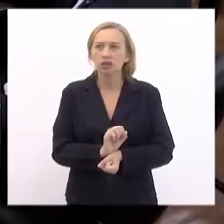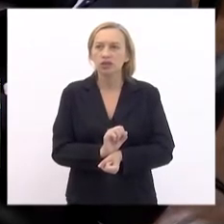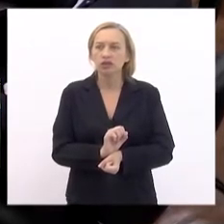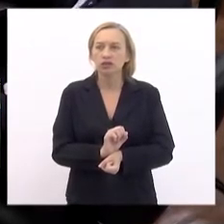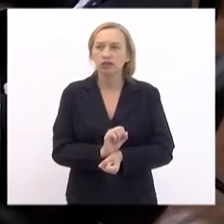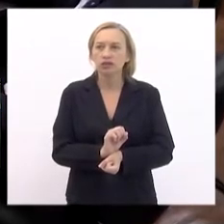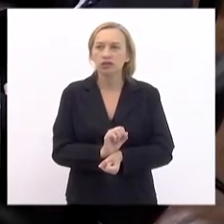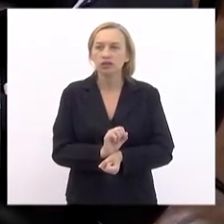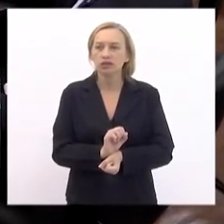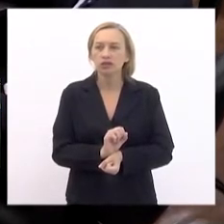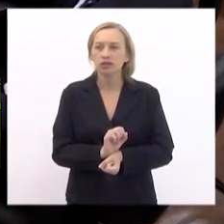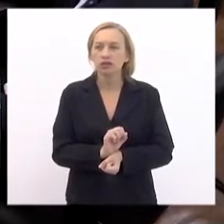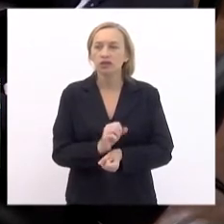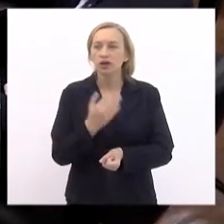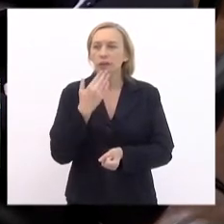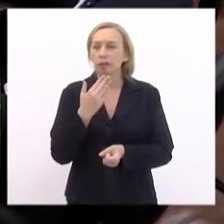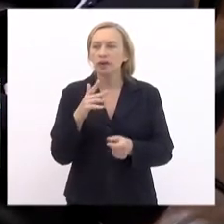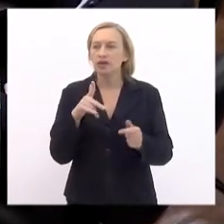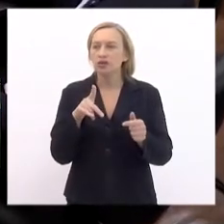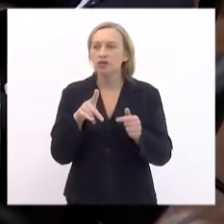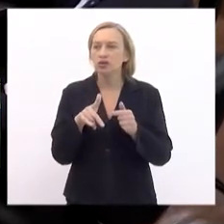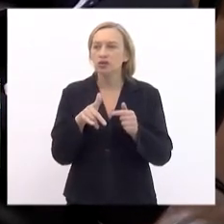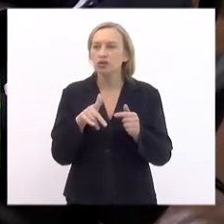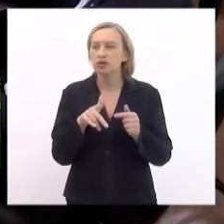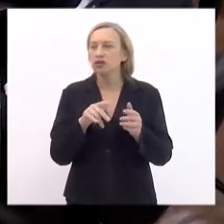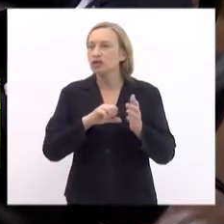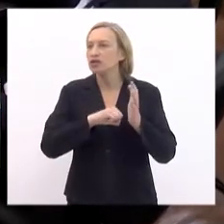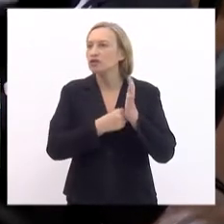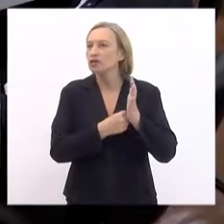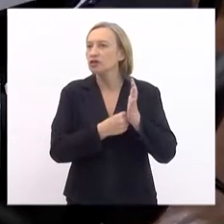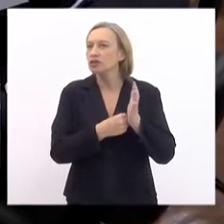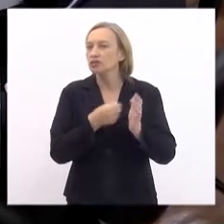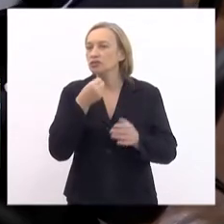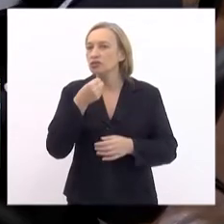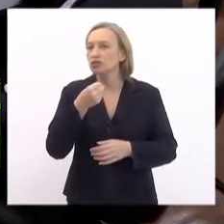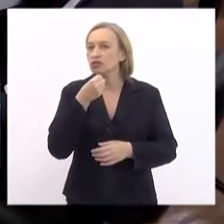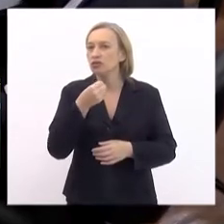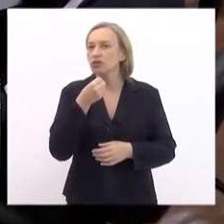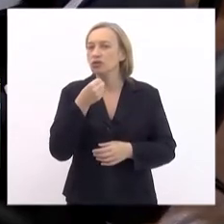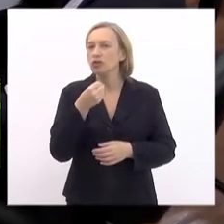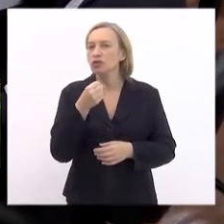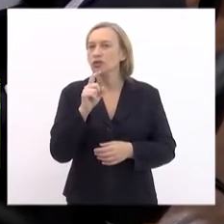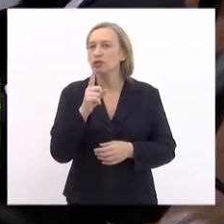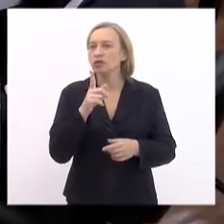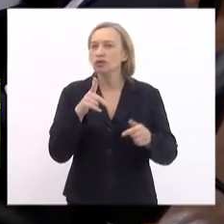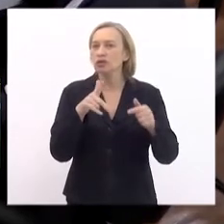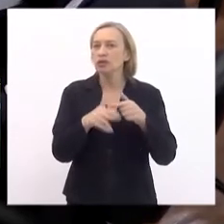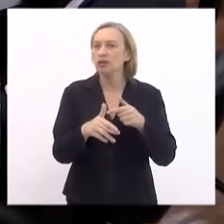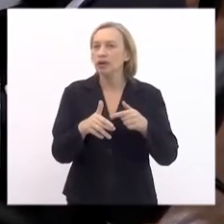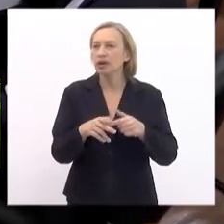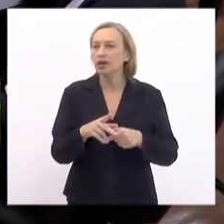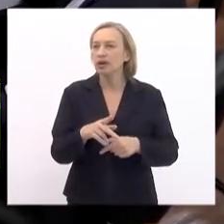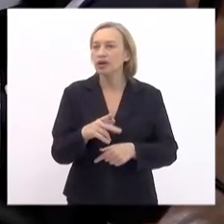Eu acho que alguém está... Por favor, peço que fechem os microfones de quem não estiver intervindo neste momento.